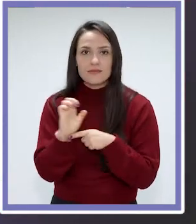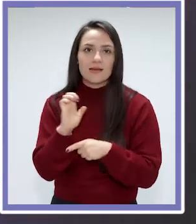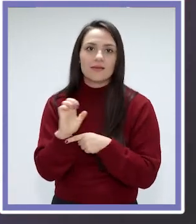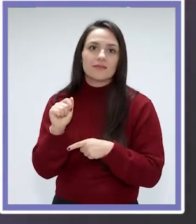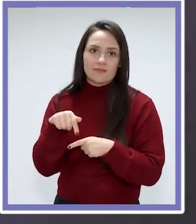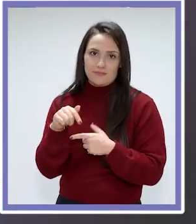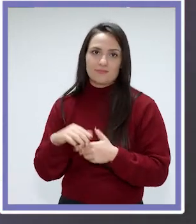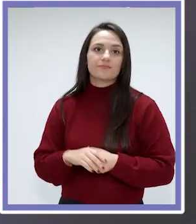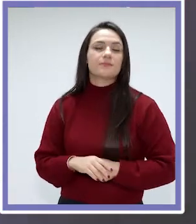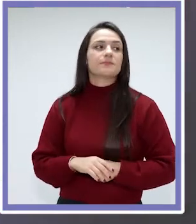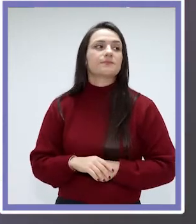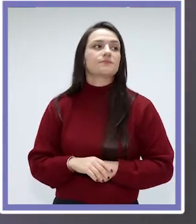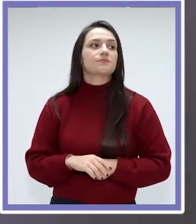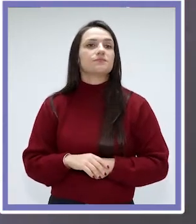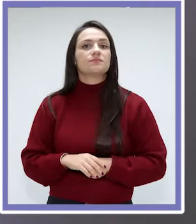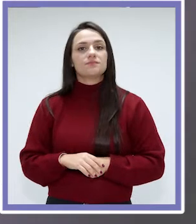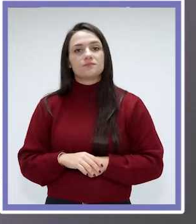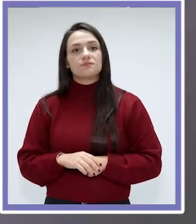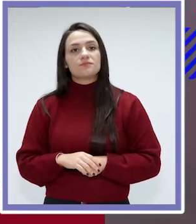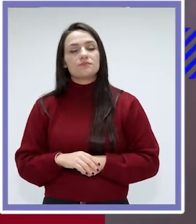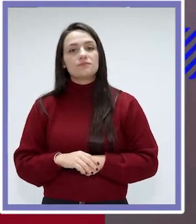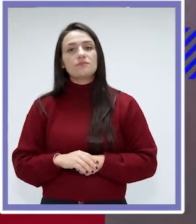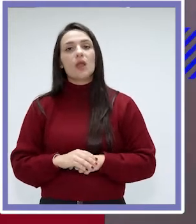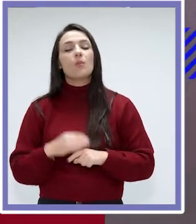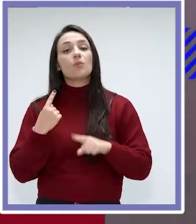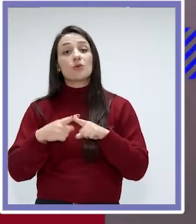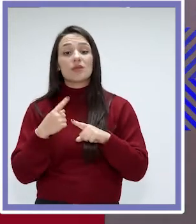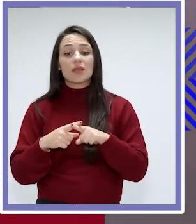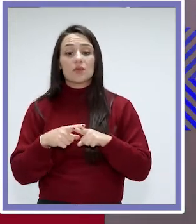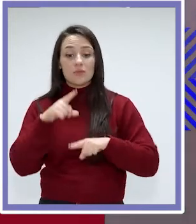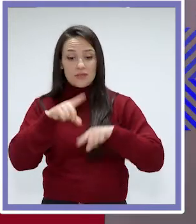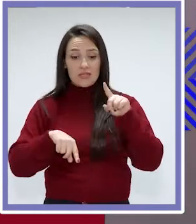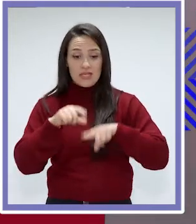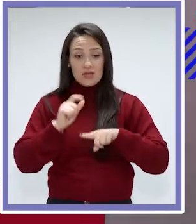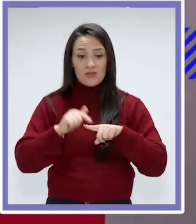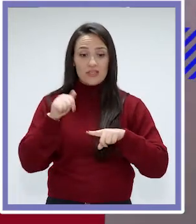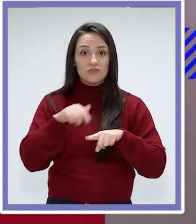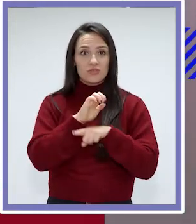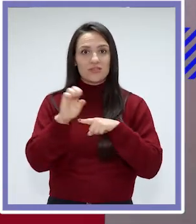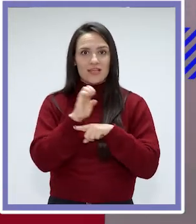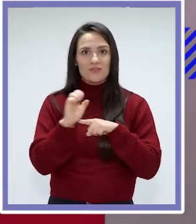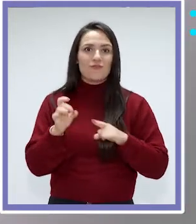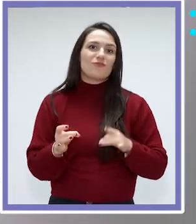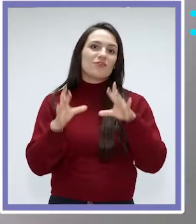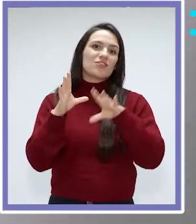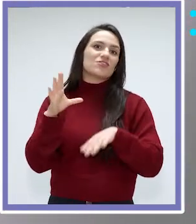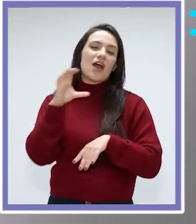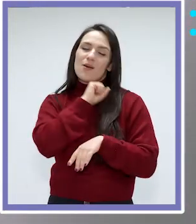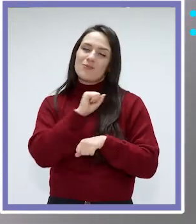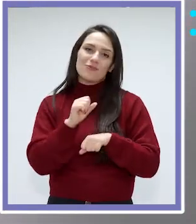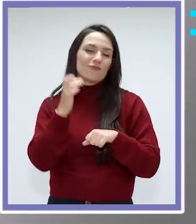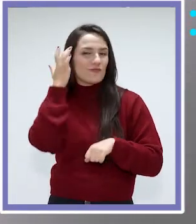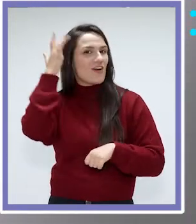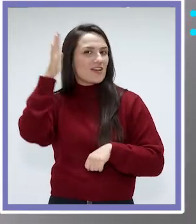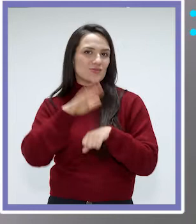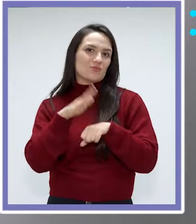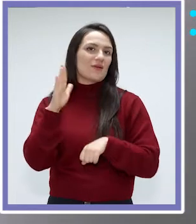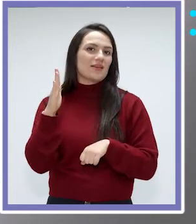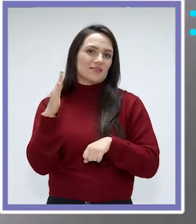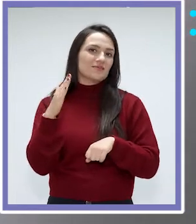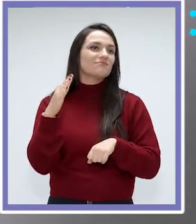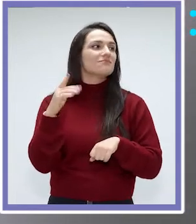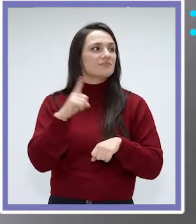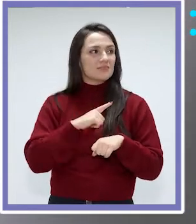de agregar valor aos produtos produzidos no Estado para poder vender com mais competitividade também, não ser